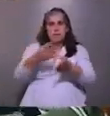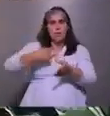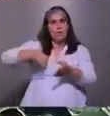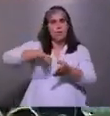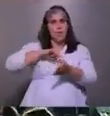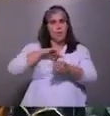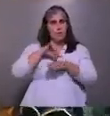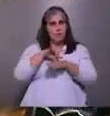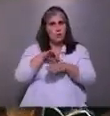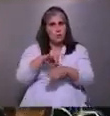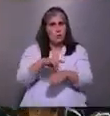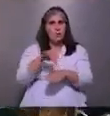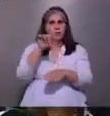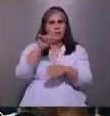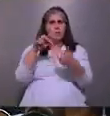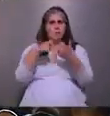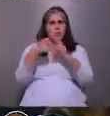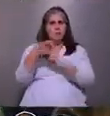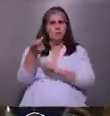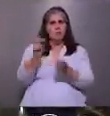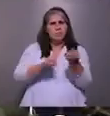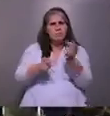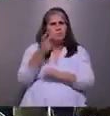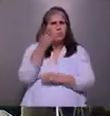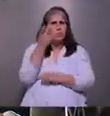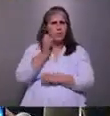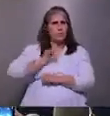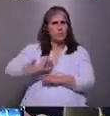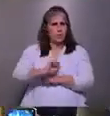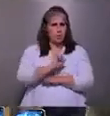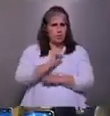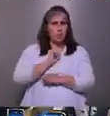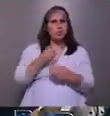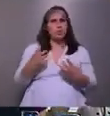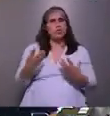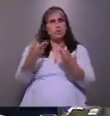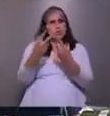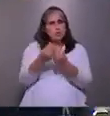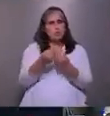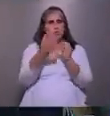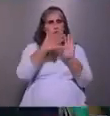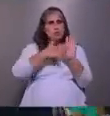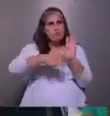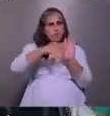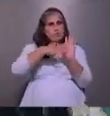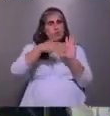tribulações da vida, cantemos: O povo de Deus te proclama.